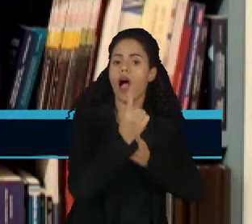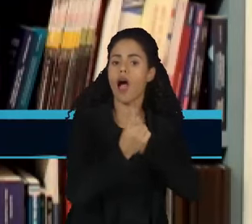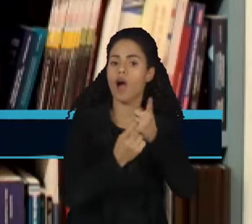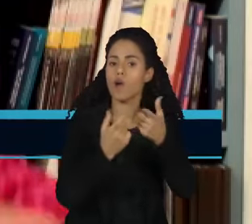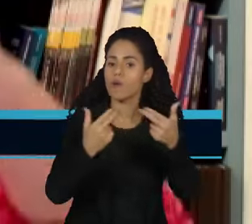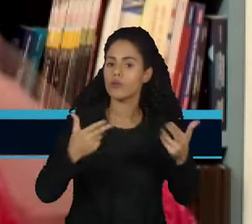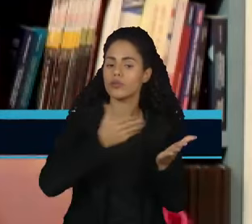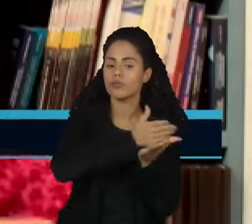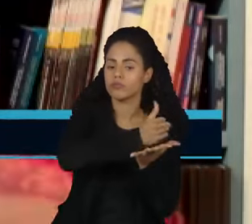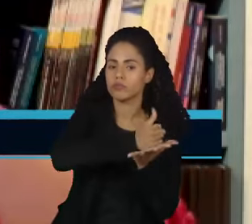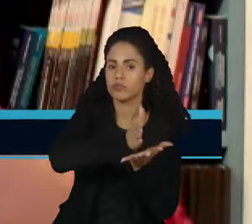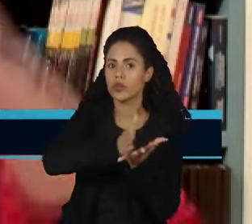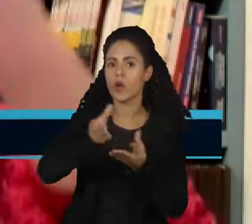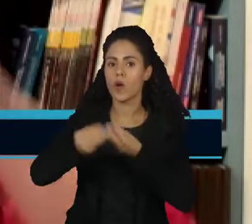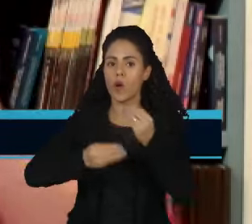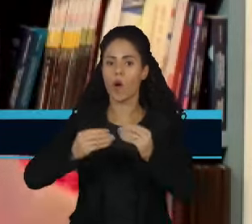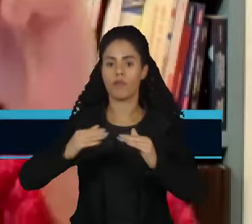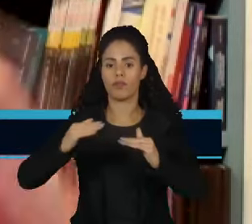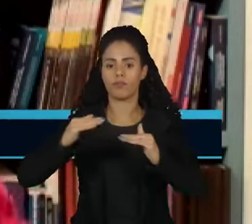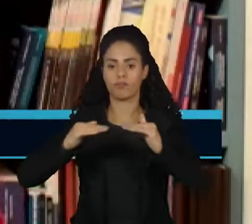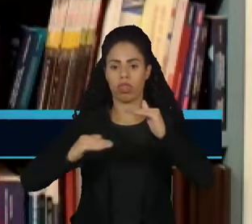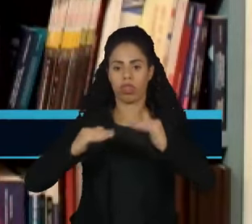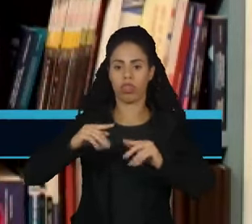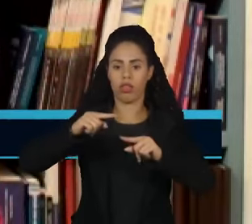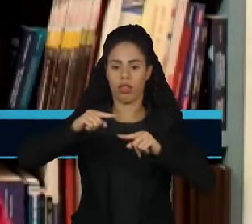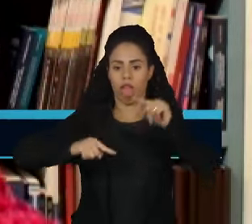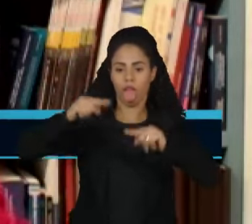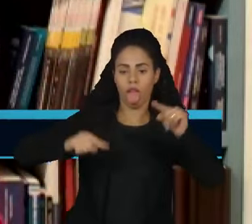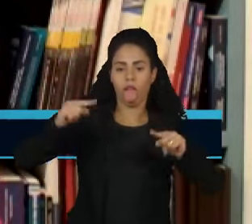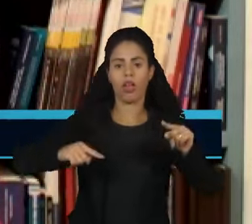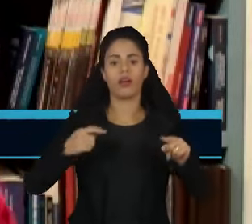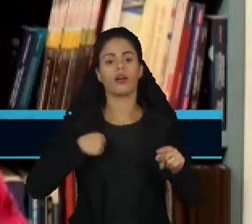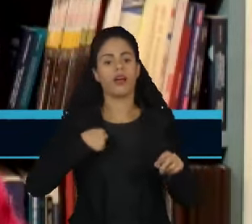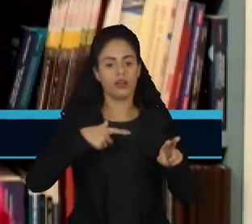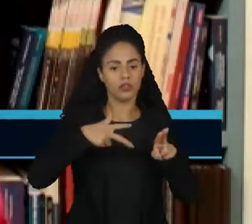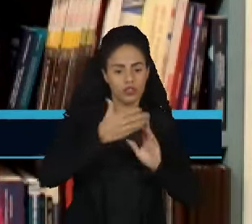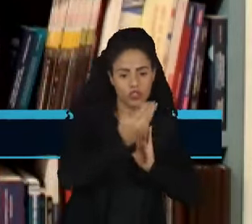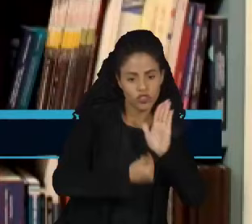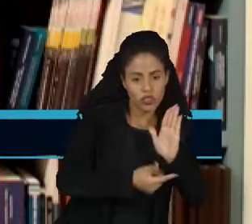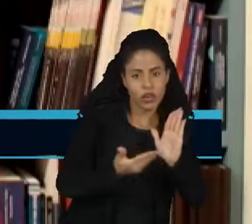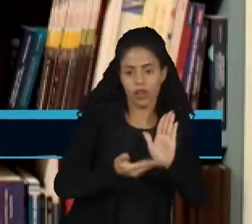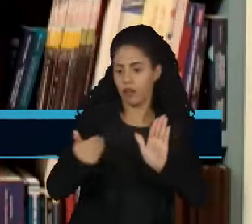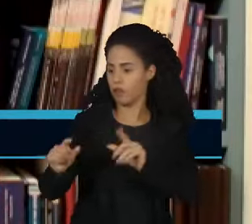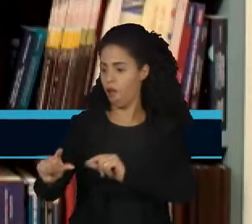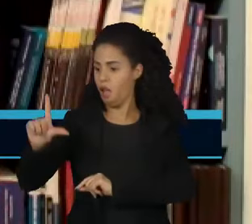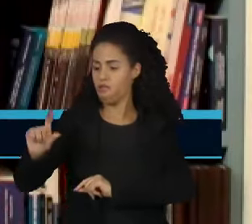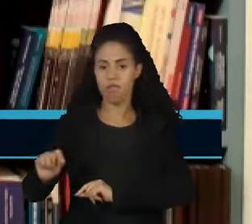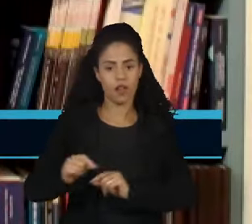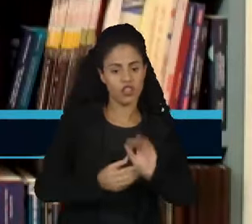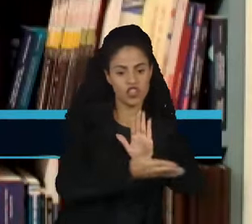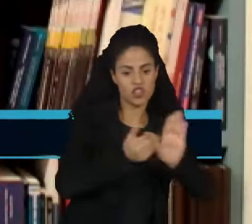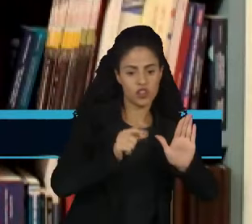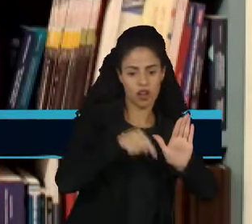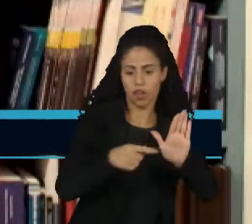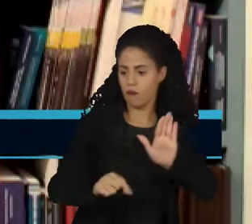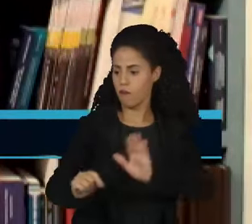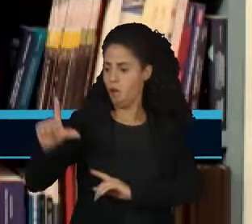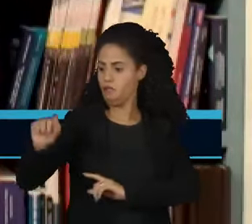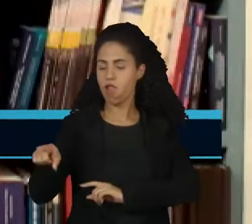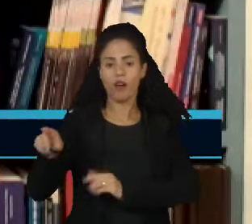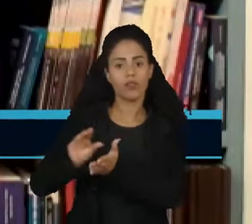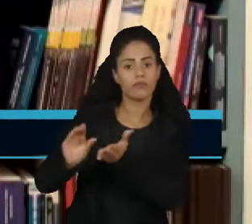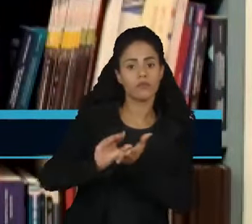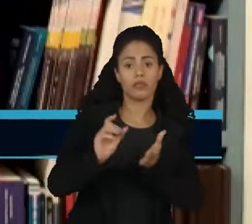alguns serviços, é como a maré. A gente tira ali um pedacinho de alíquota, a maré sobe para todos aqueles que estão